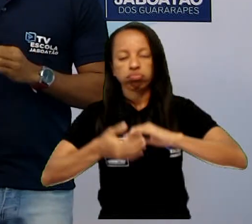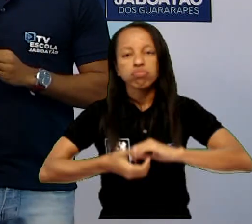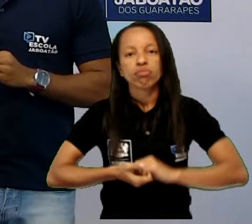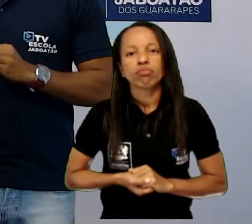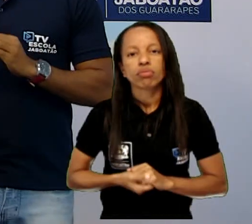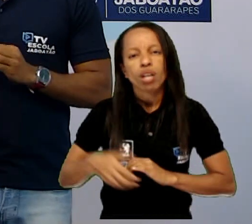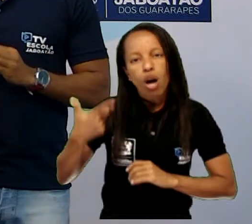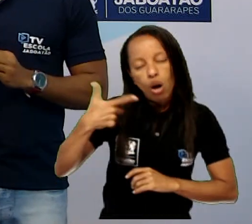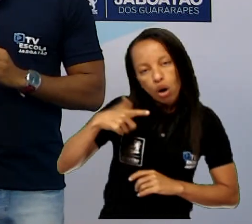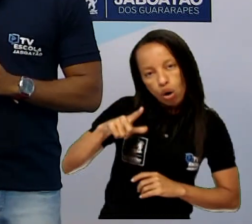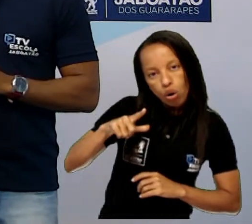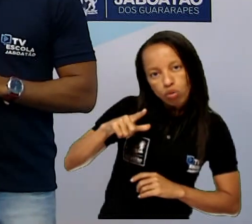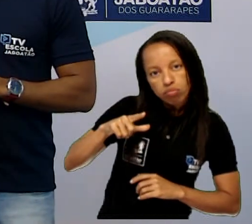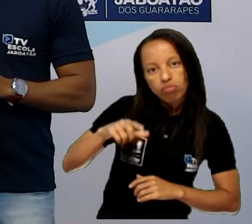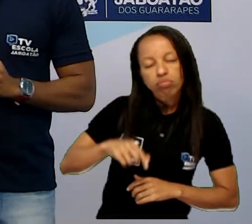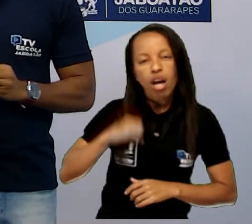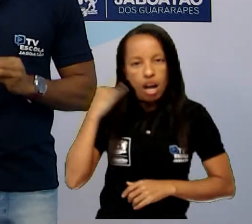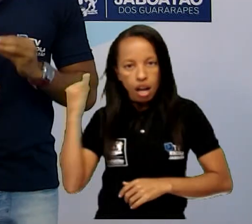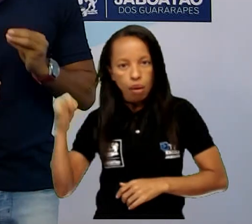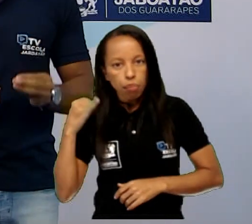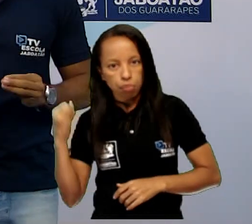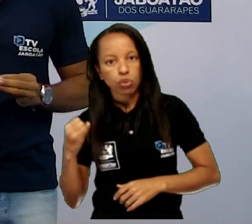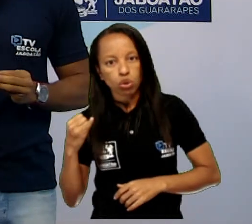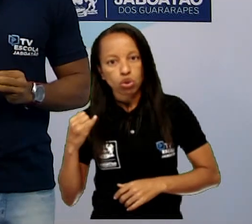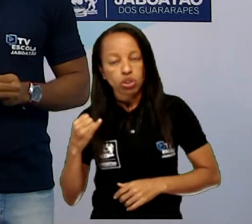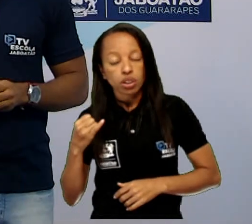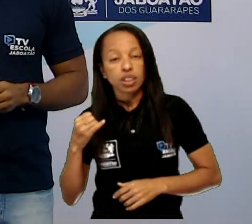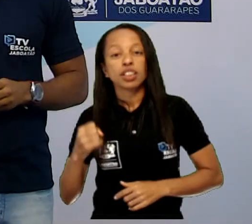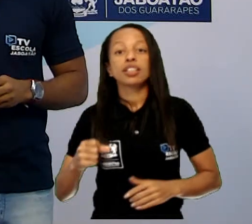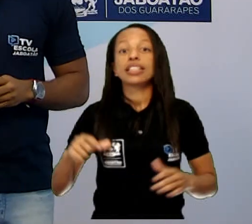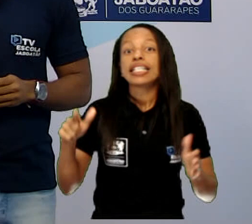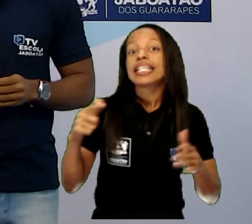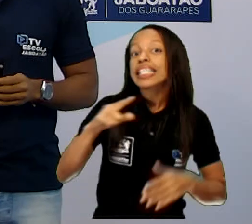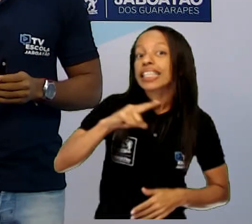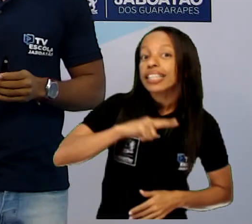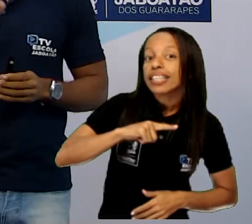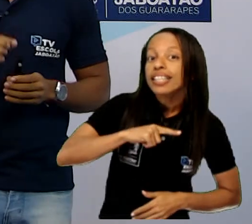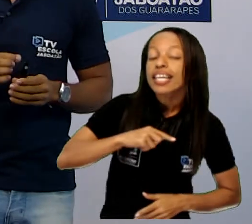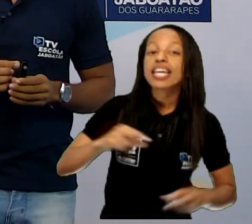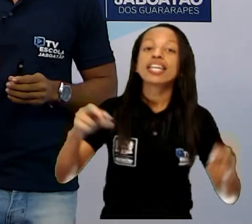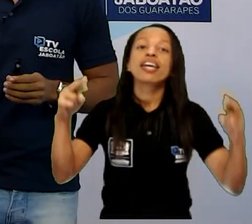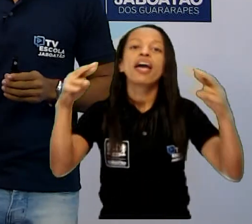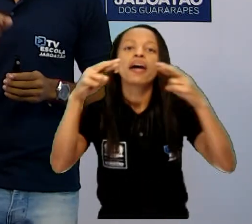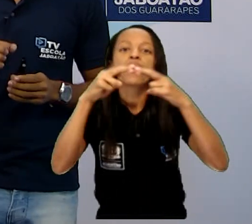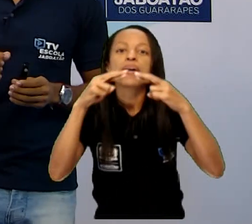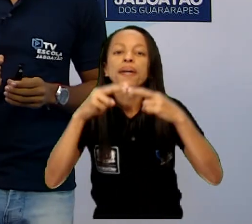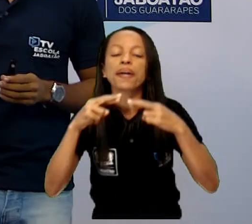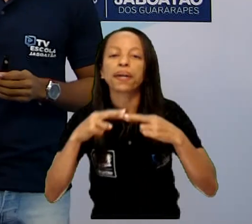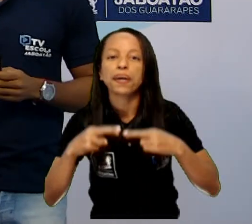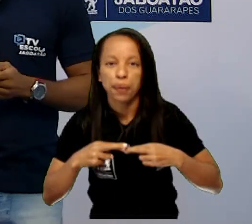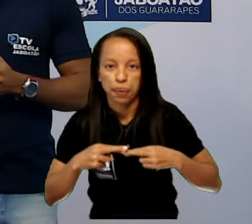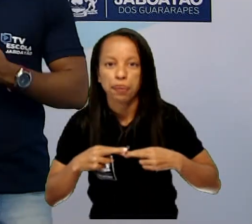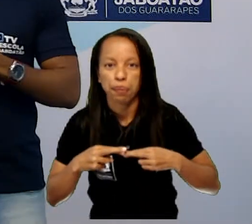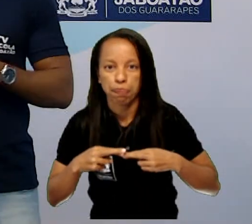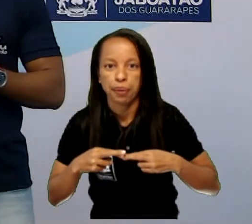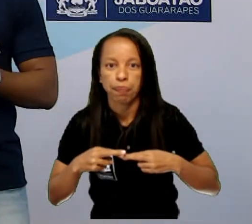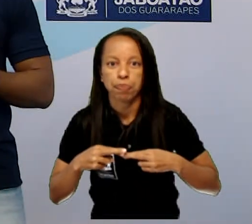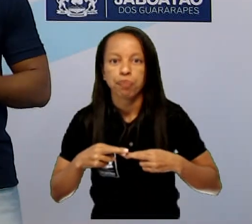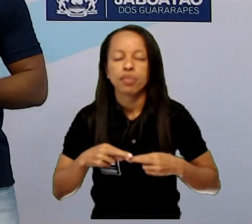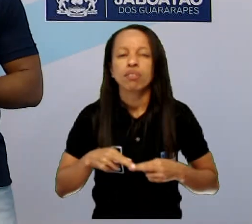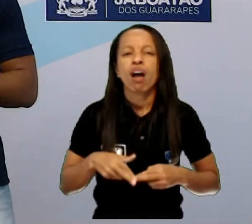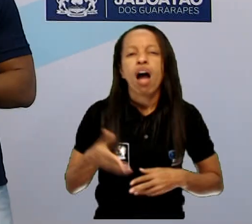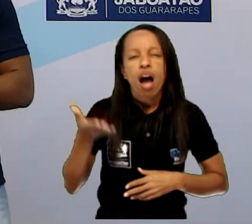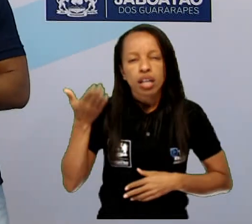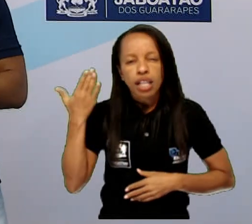outra coisa que é importante no cordel, a presença de rimas. Pois é, não sei se vocês já observaram na aula anterior, que ao ler o